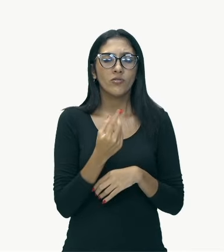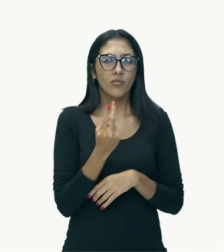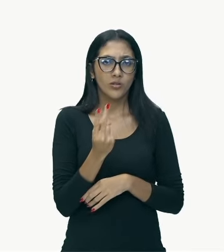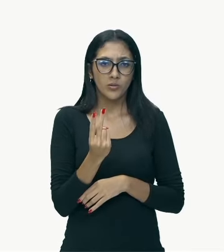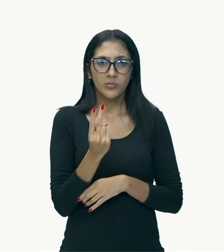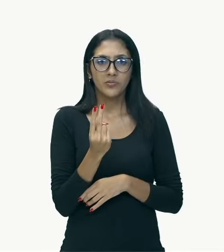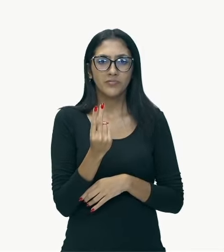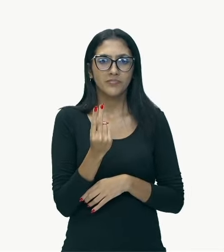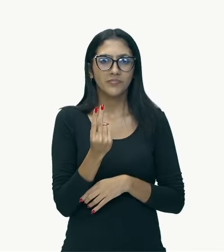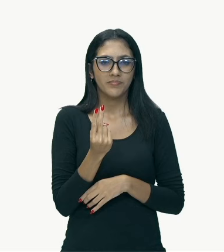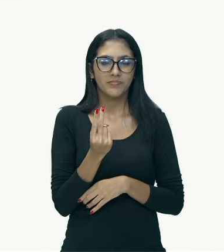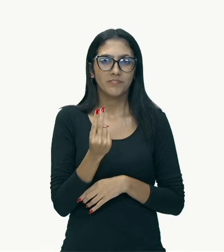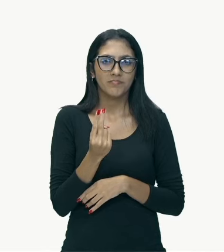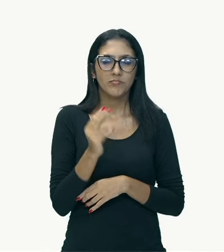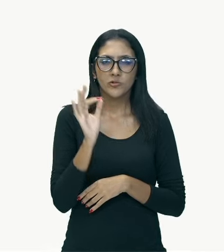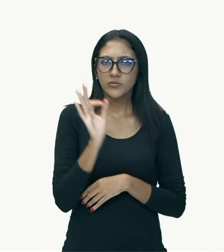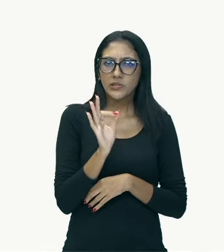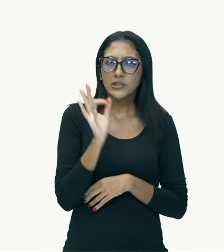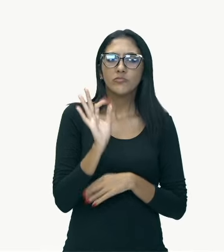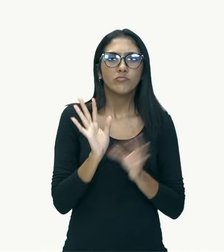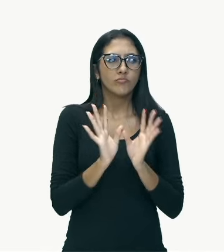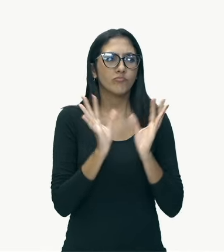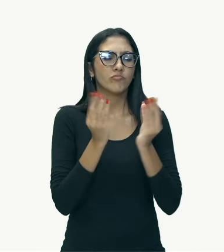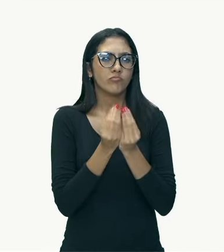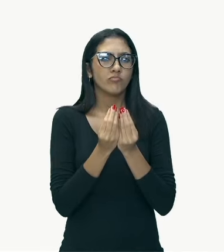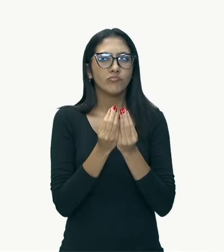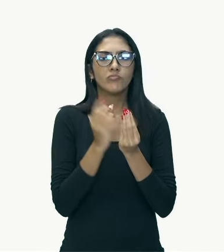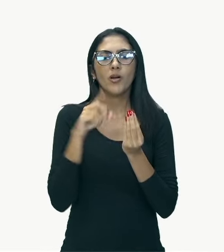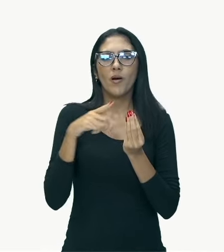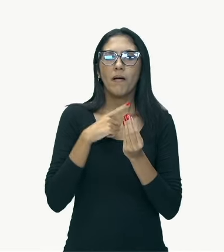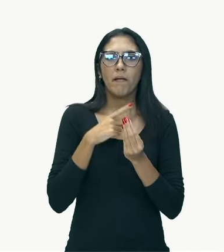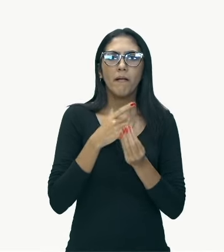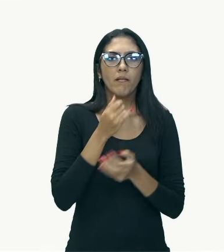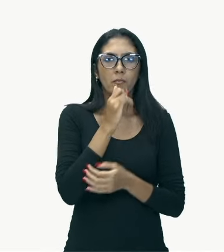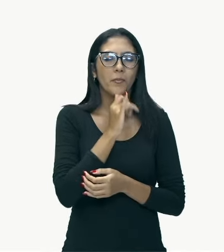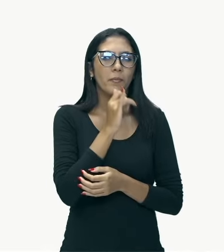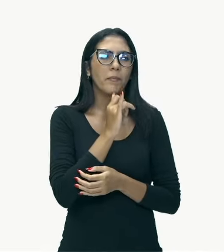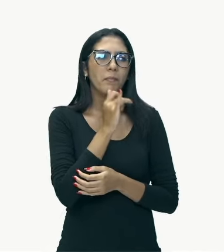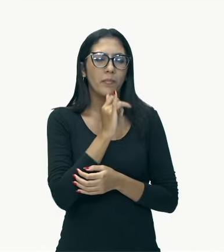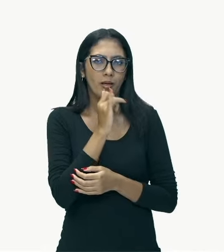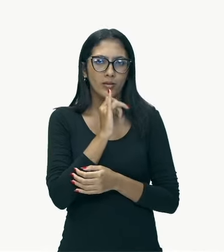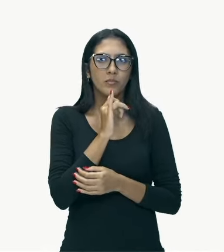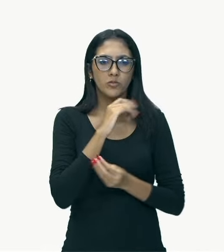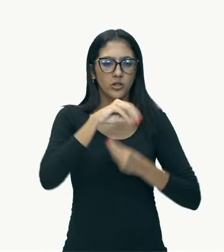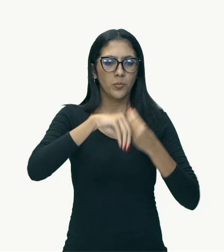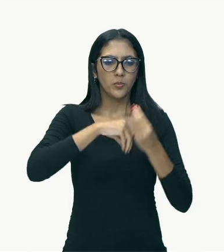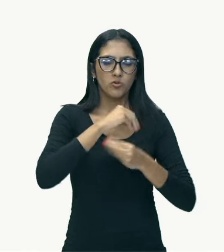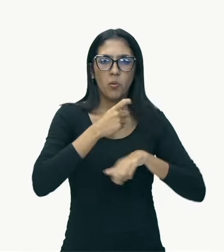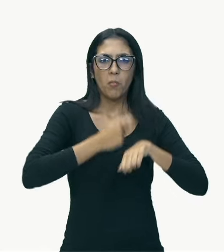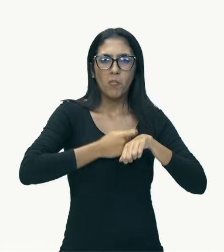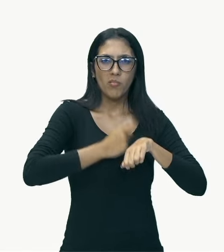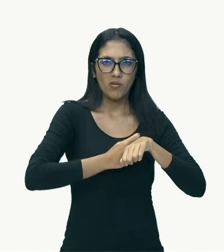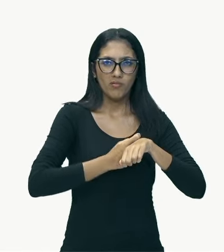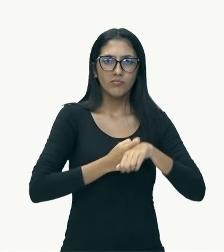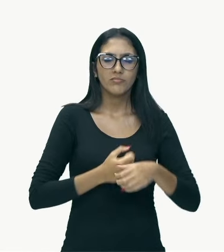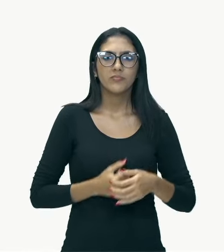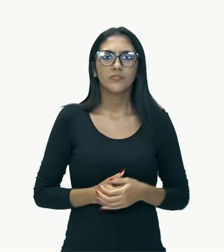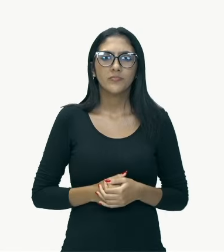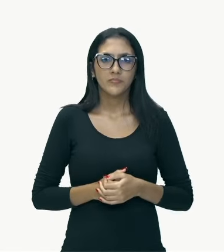1,2%. Então, aqui é um exemplo de solução sólida, né?